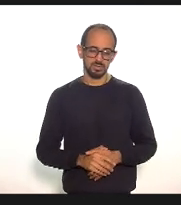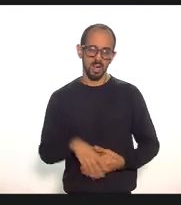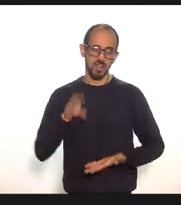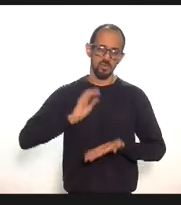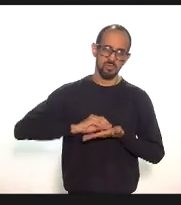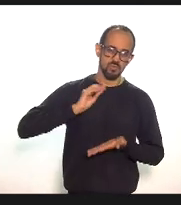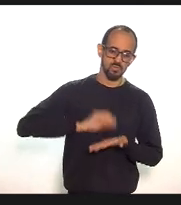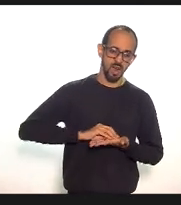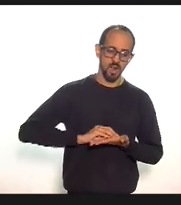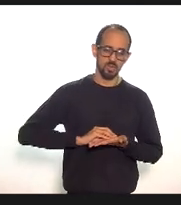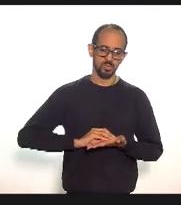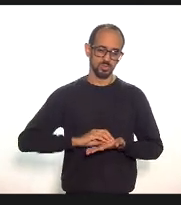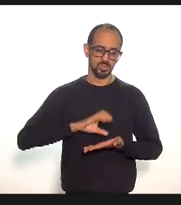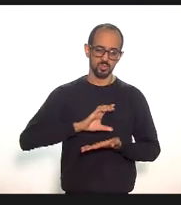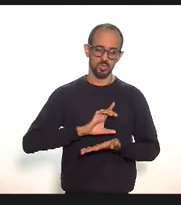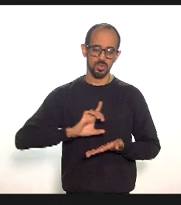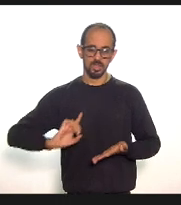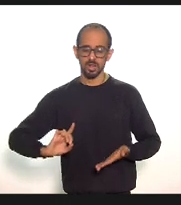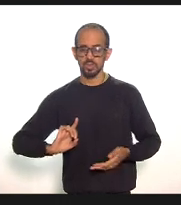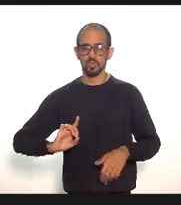falta de uma coordenação